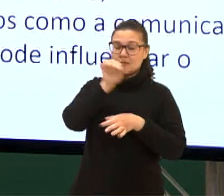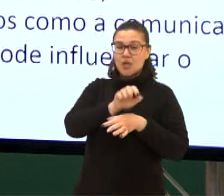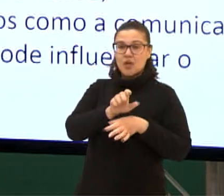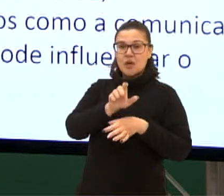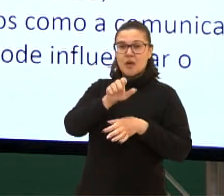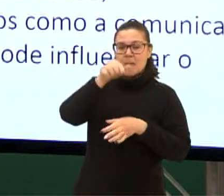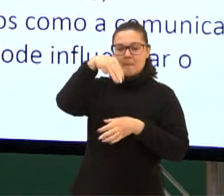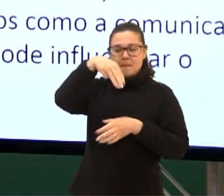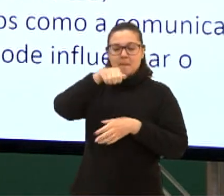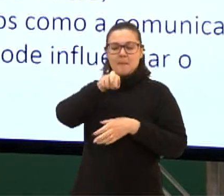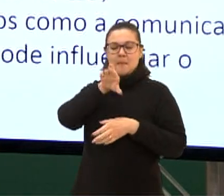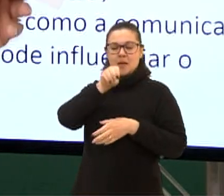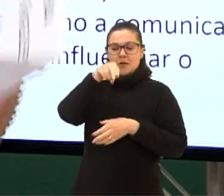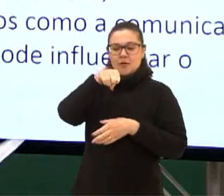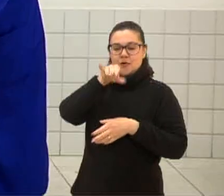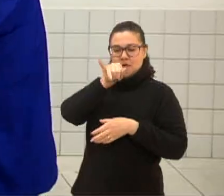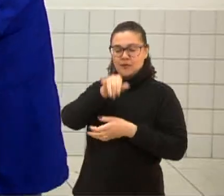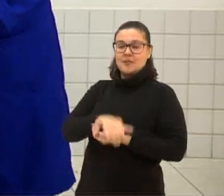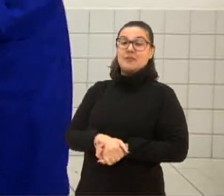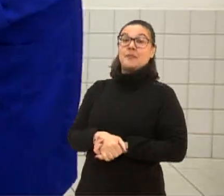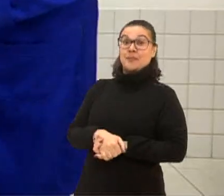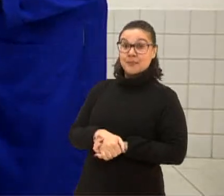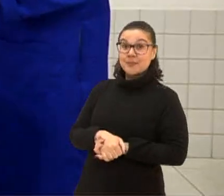Guglielmo Marconi.